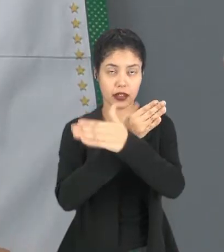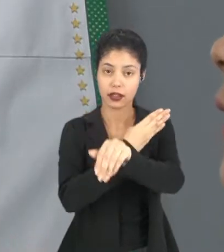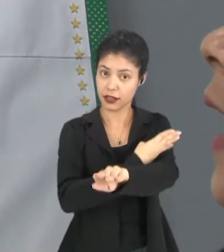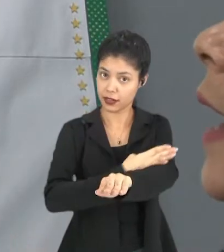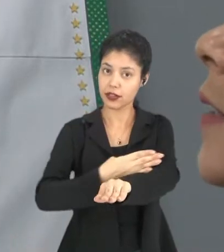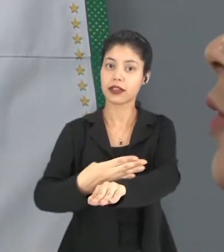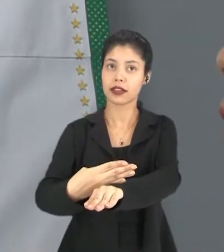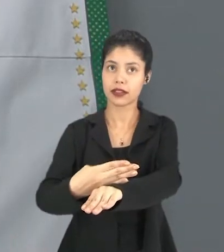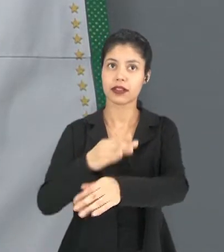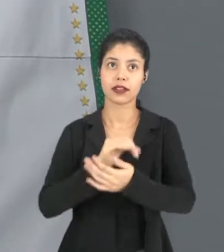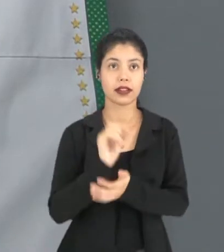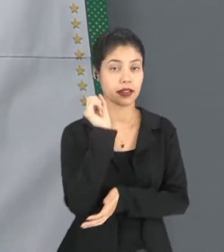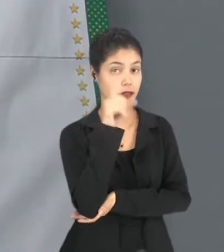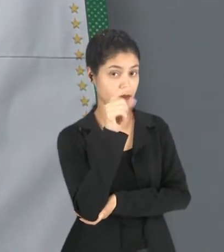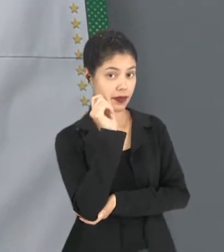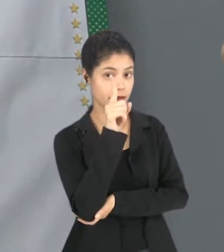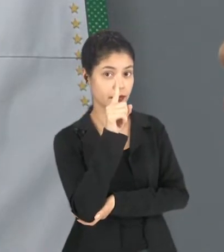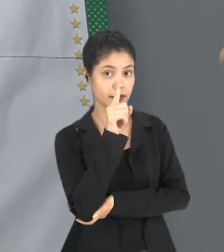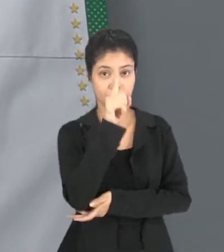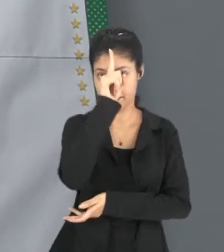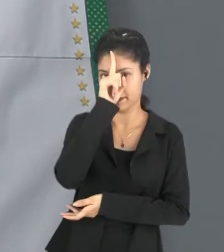brancas, azuis,